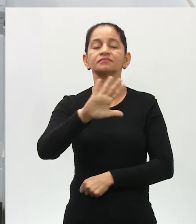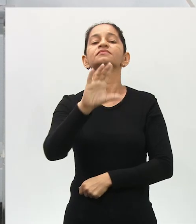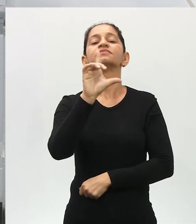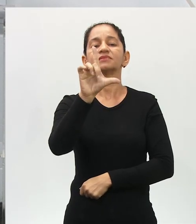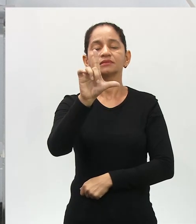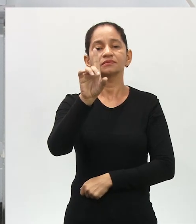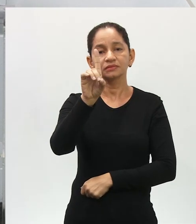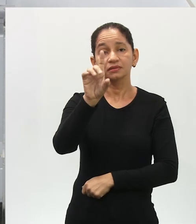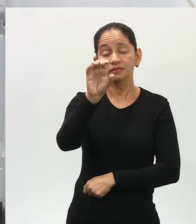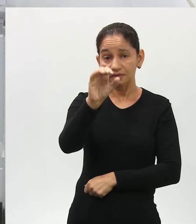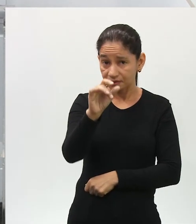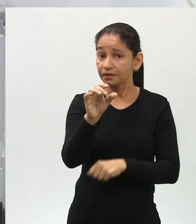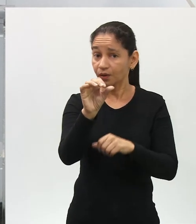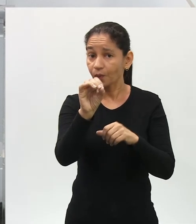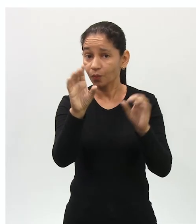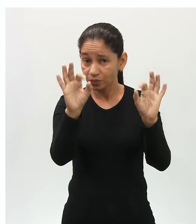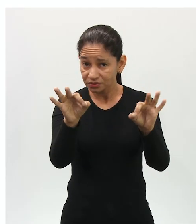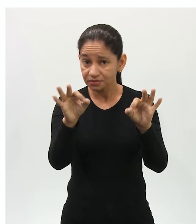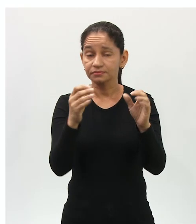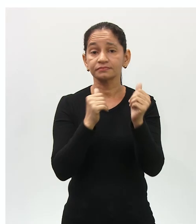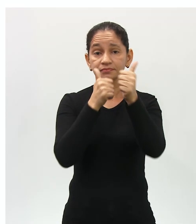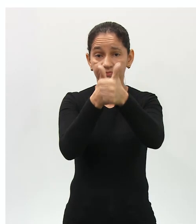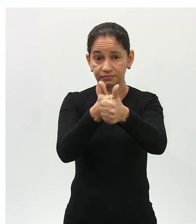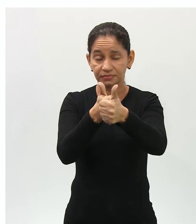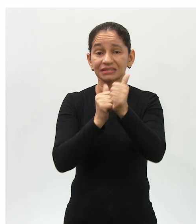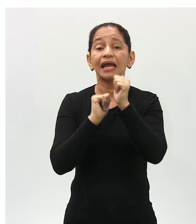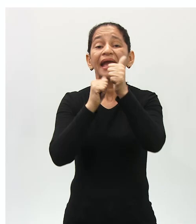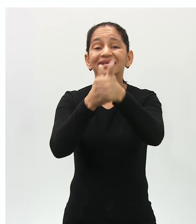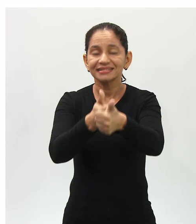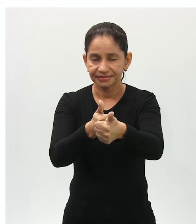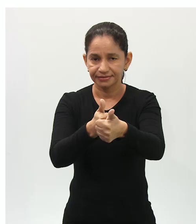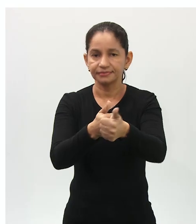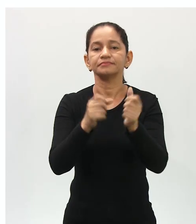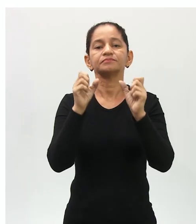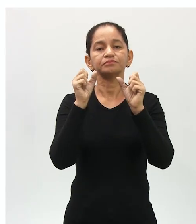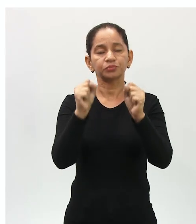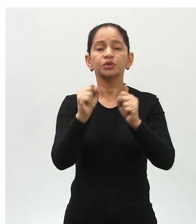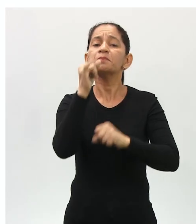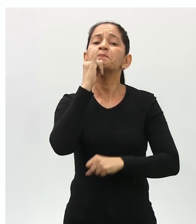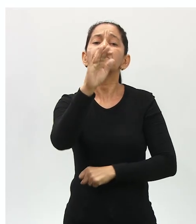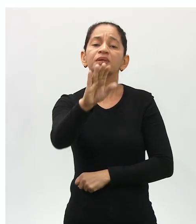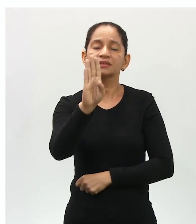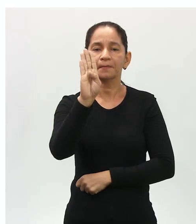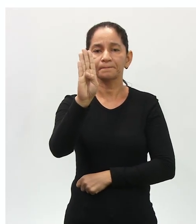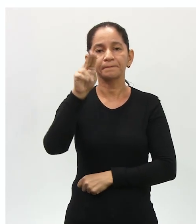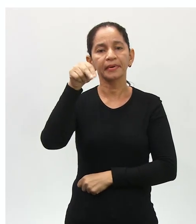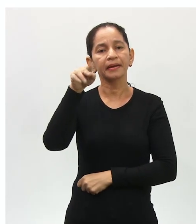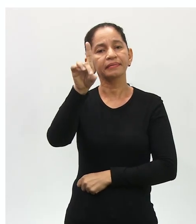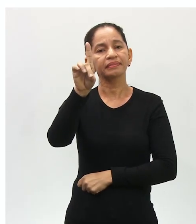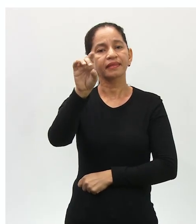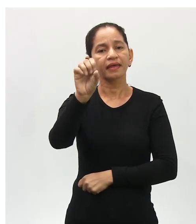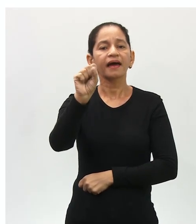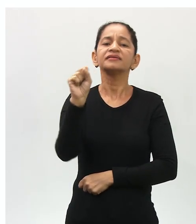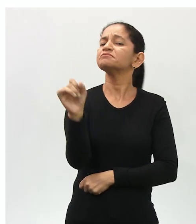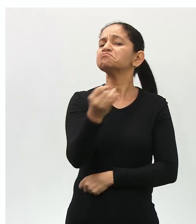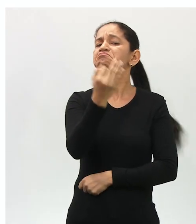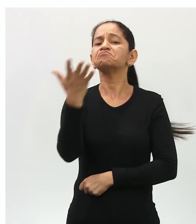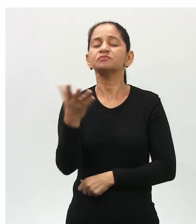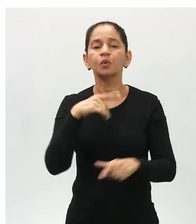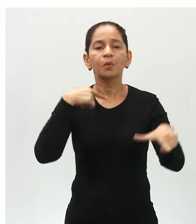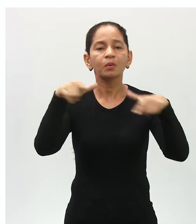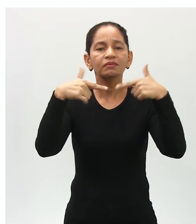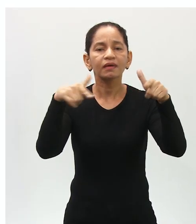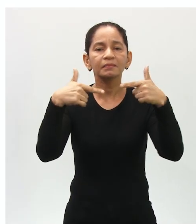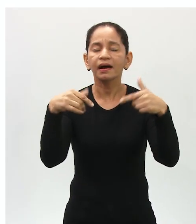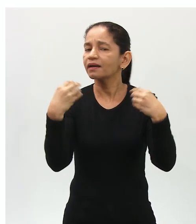de Diretrizes Orçamentárias. Por isso que ele vai tratar do que uma agência de fomento, por exemplo, o BNDES, né, como vai